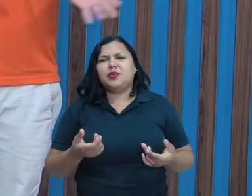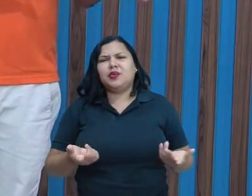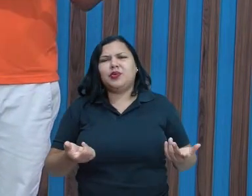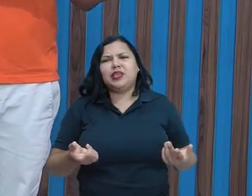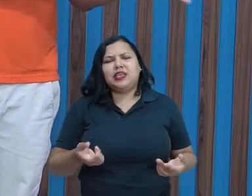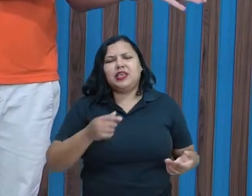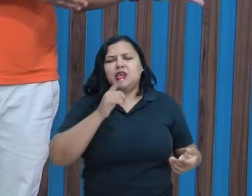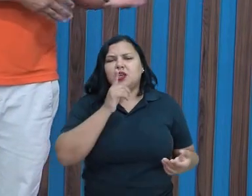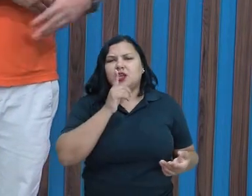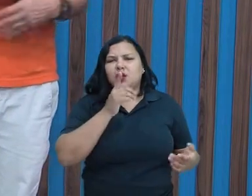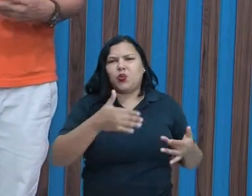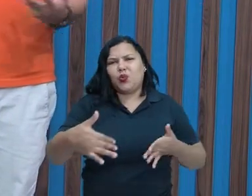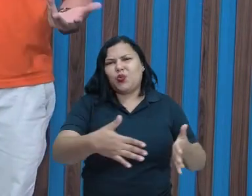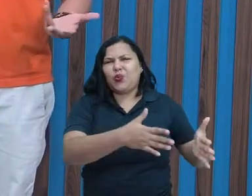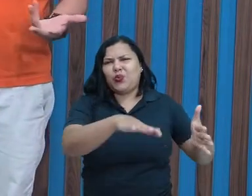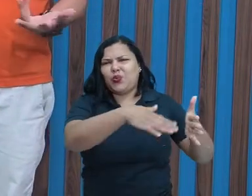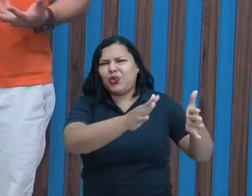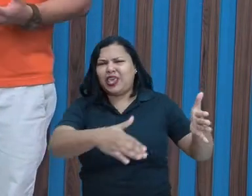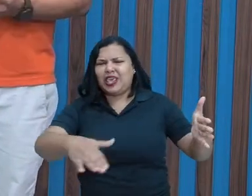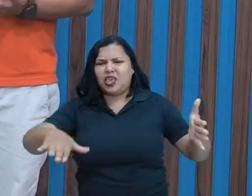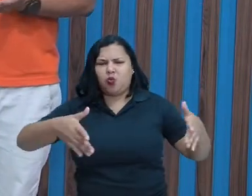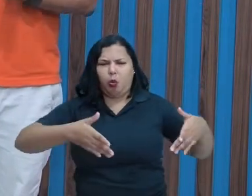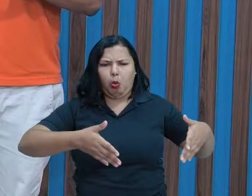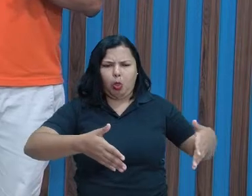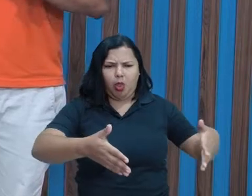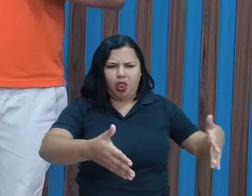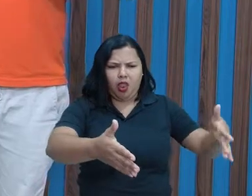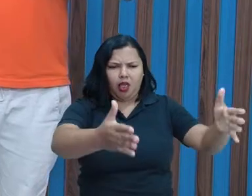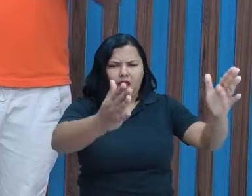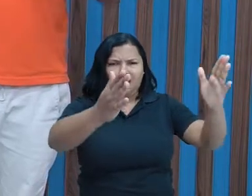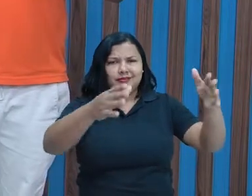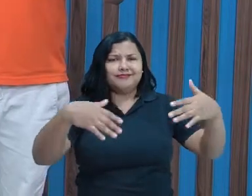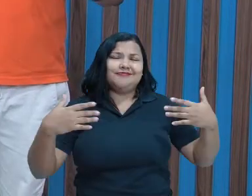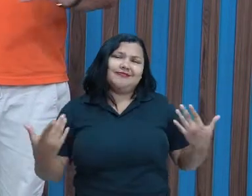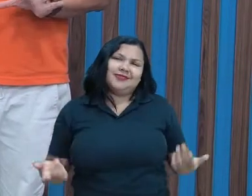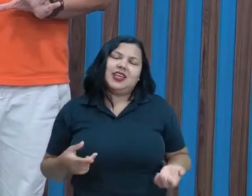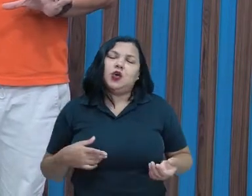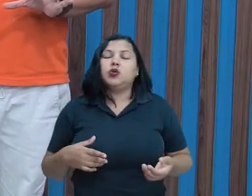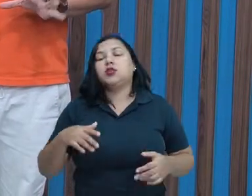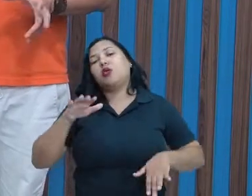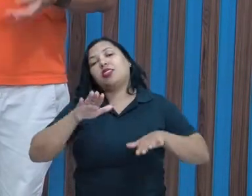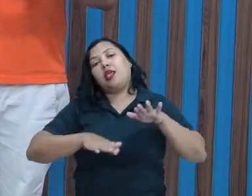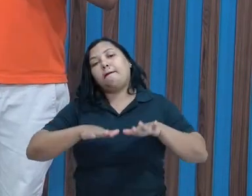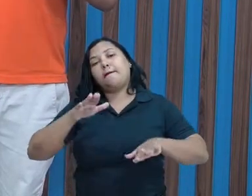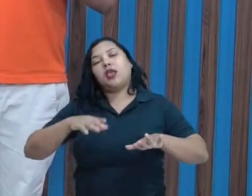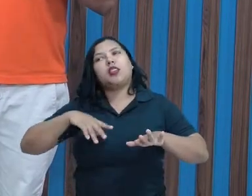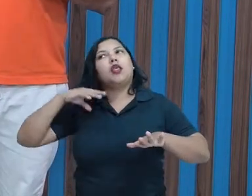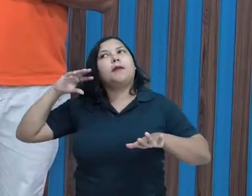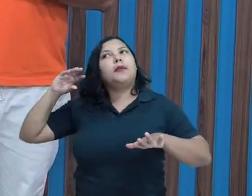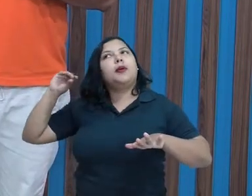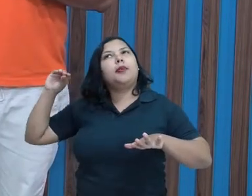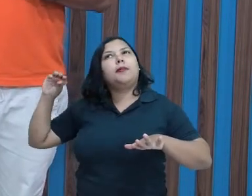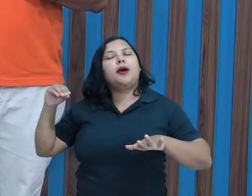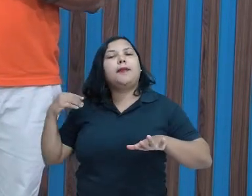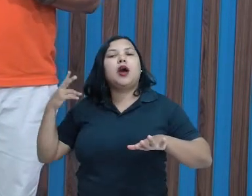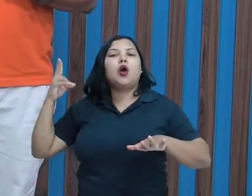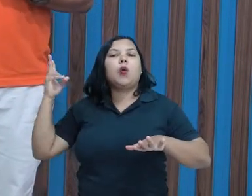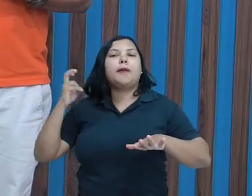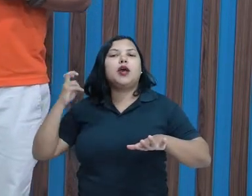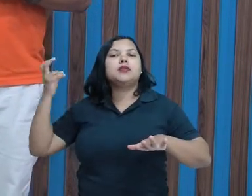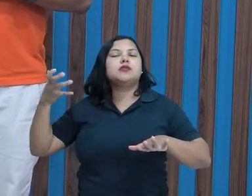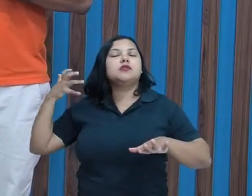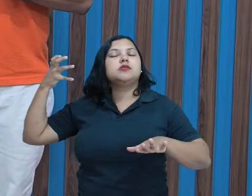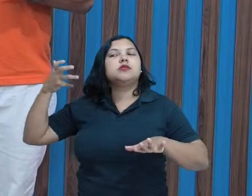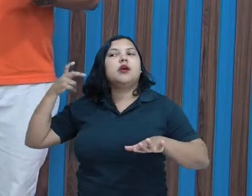Rio Comprido. Não tem graça nenhuma, velho. Né? Então a poeticidade está de acordo com a sonoridade. Assim como os nossos poemas em